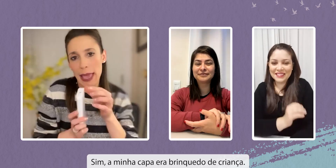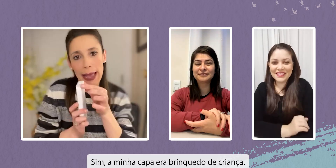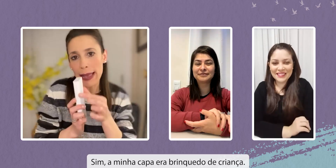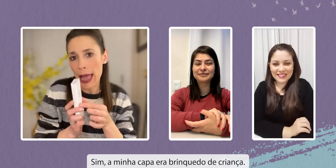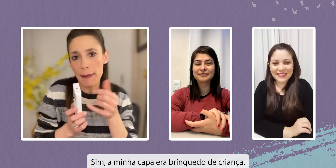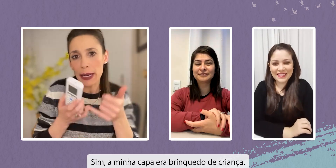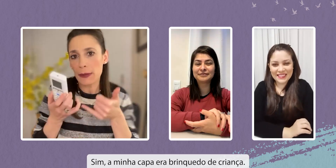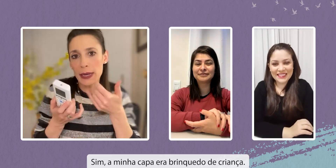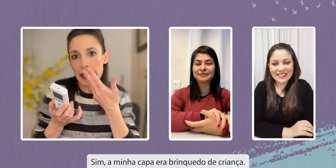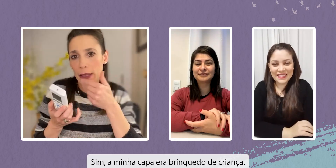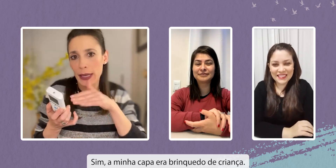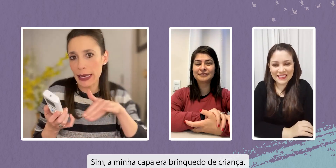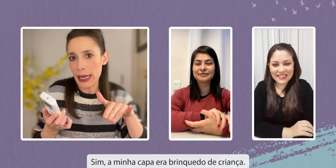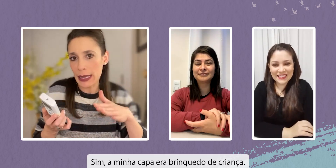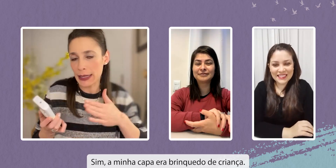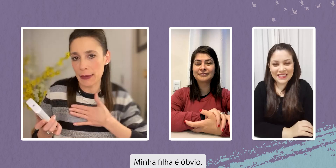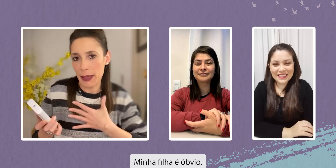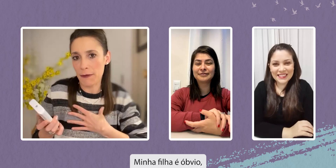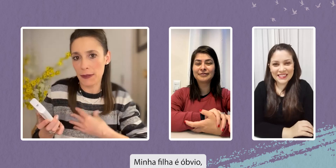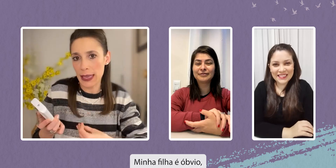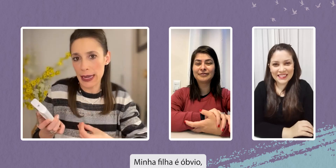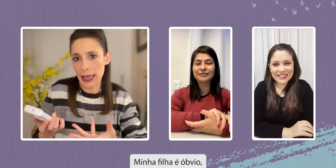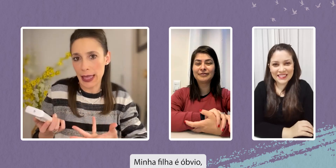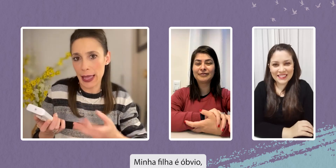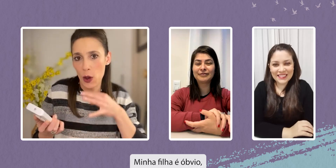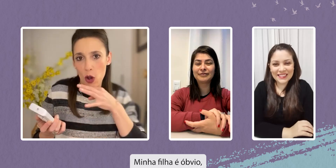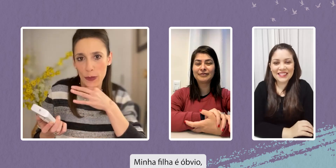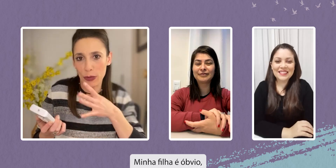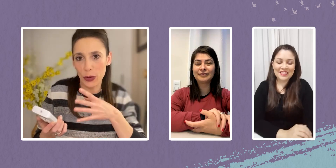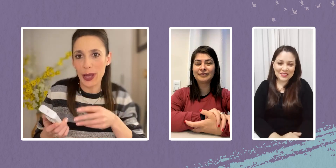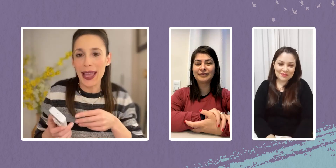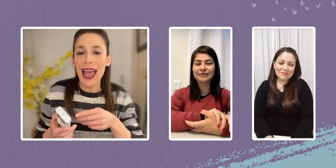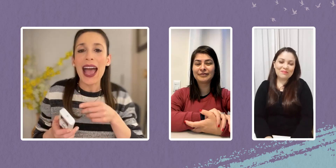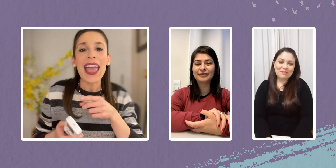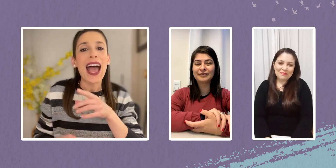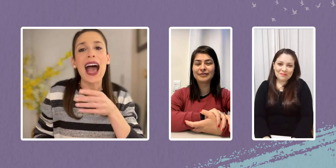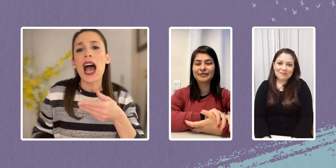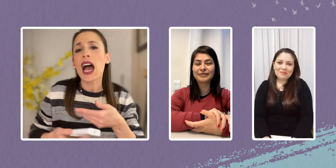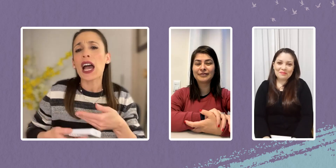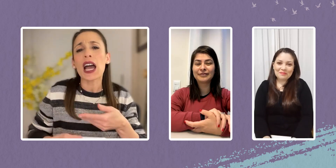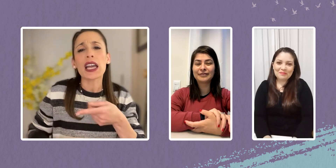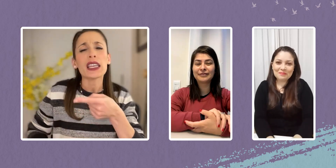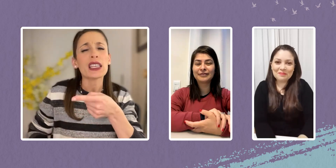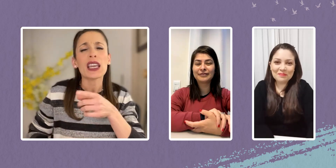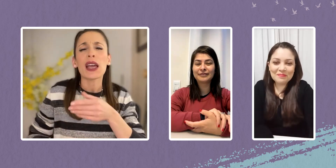Sim, a minha capa era de brinquedo de criança, minha filha, né? Óbvio.